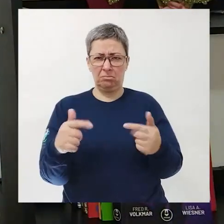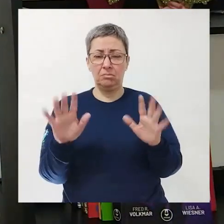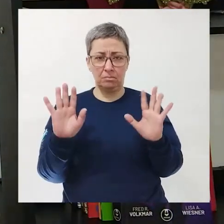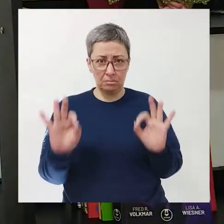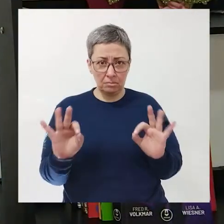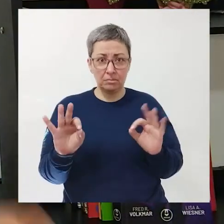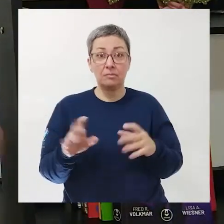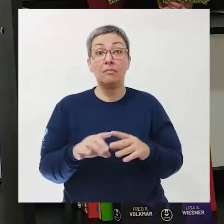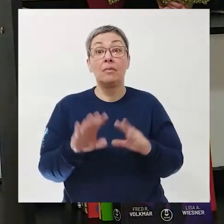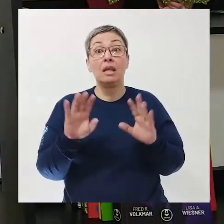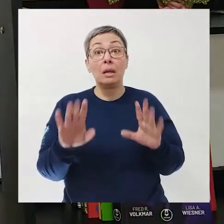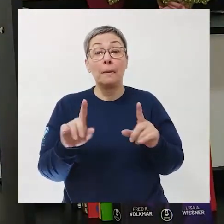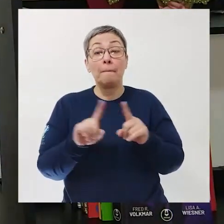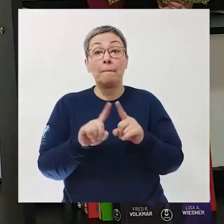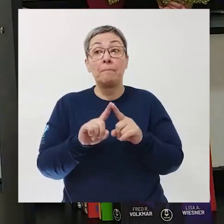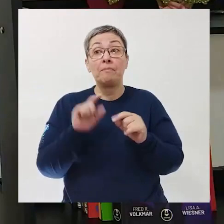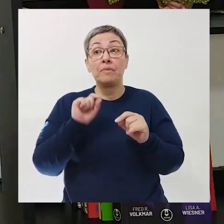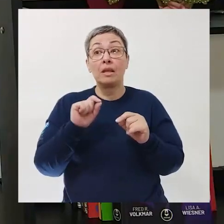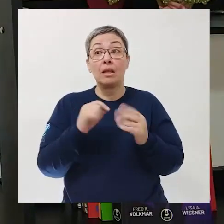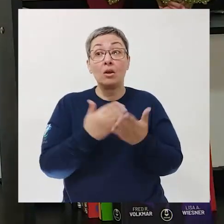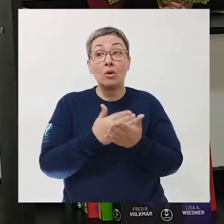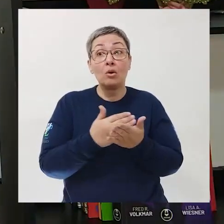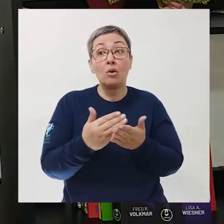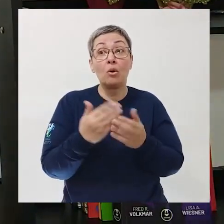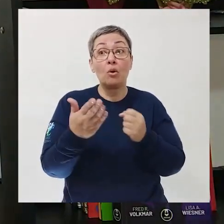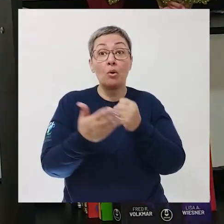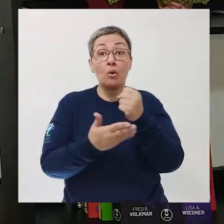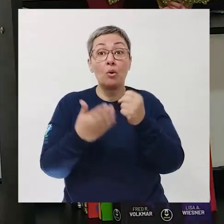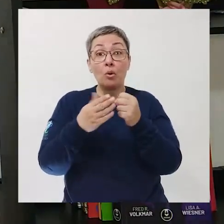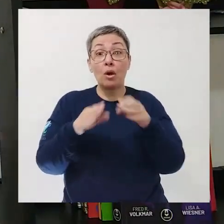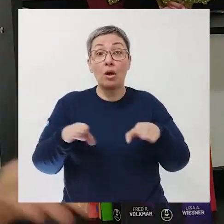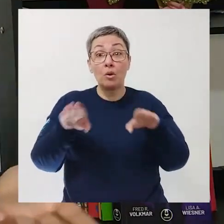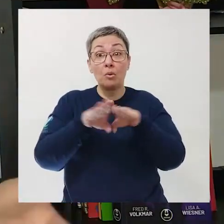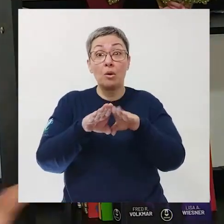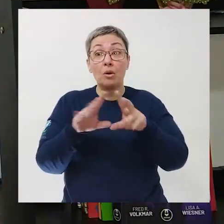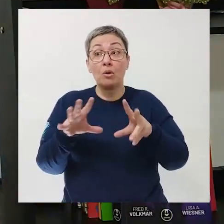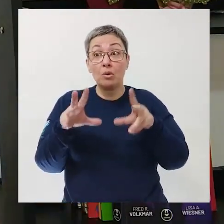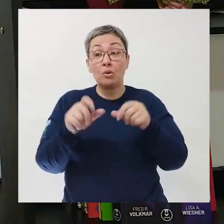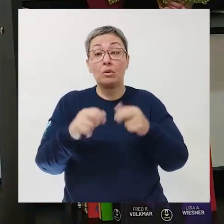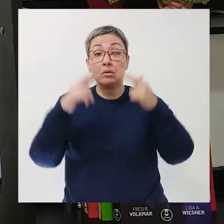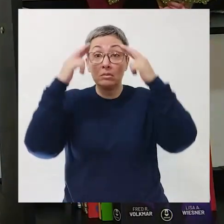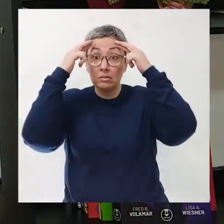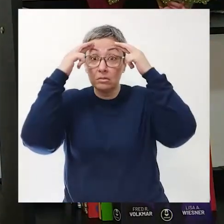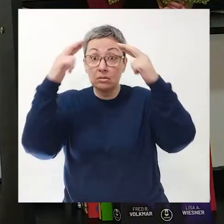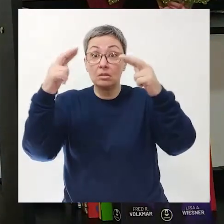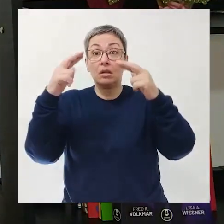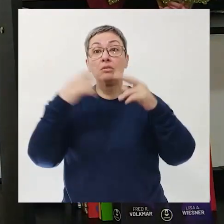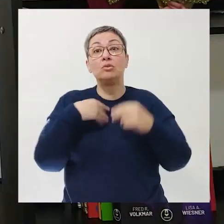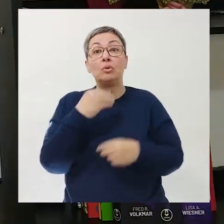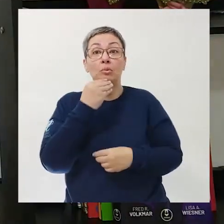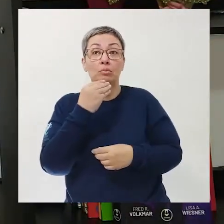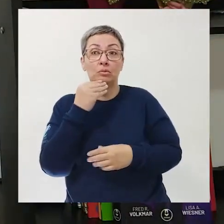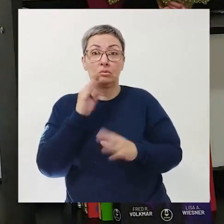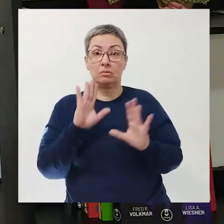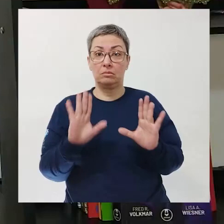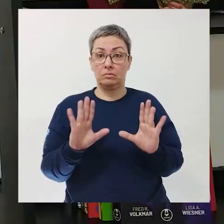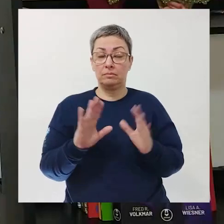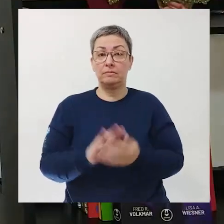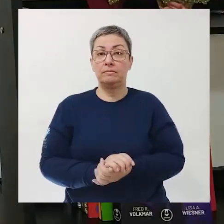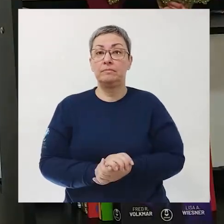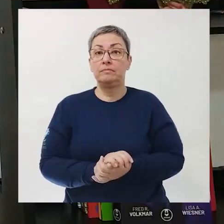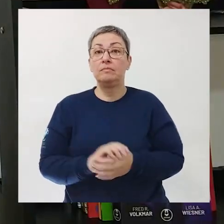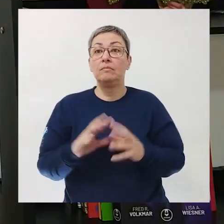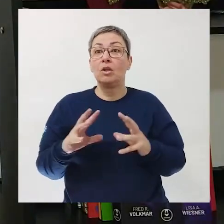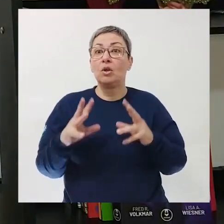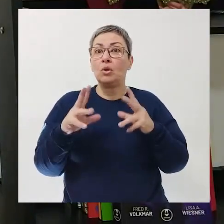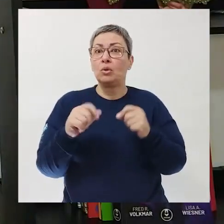certo? Sendo o princípio básico igual de todos, respeito e oportunidade.